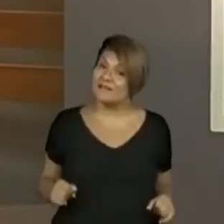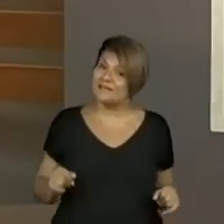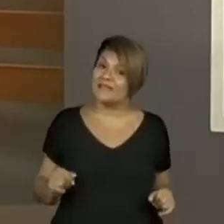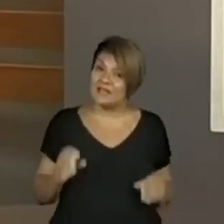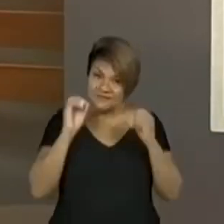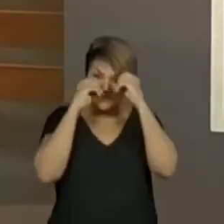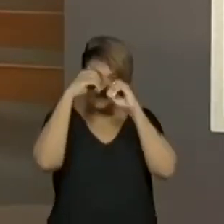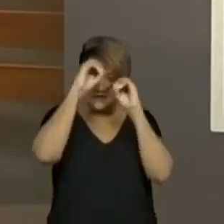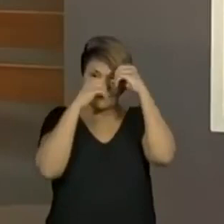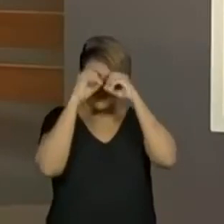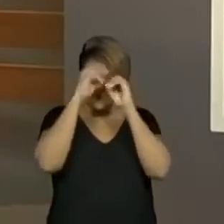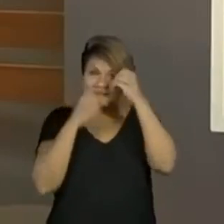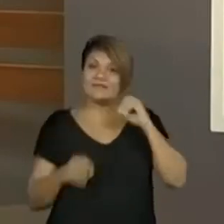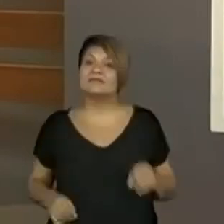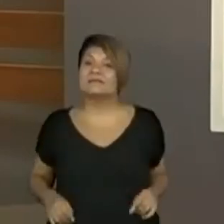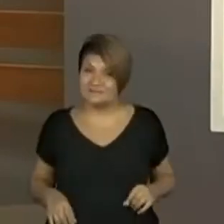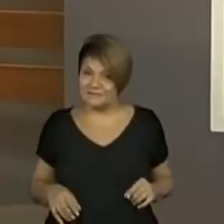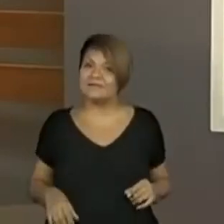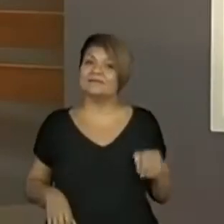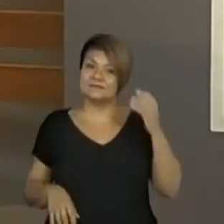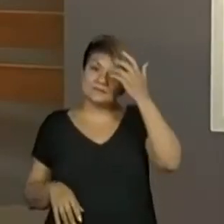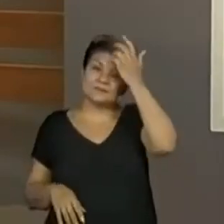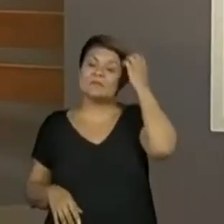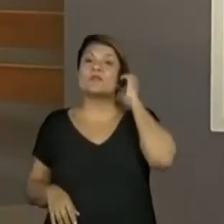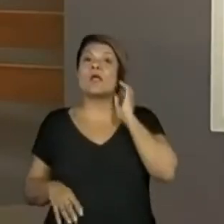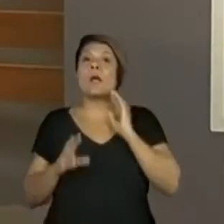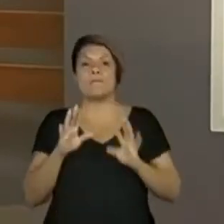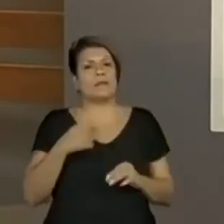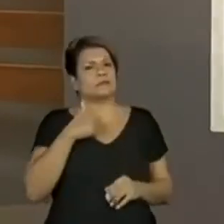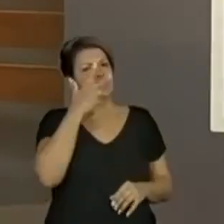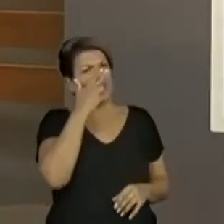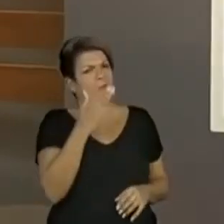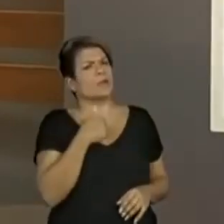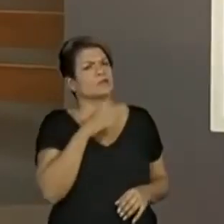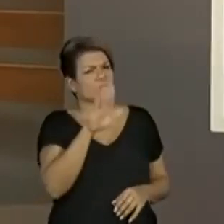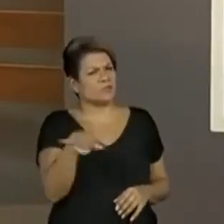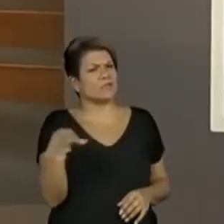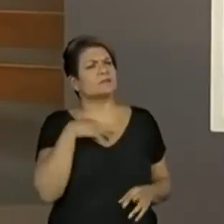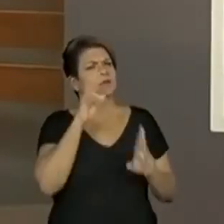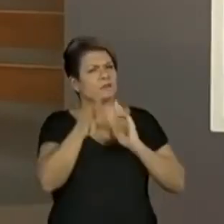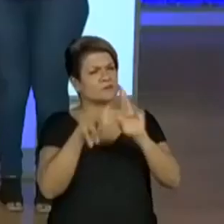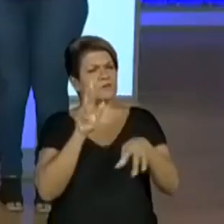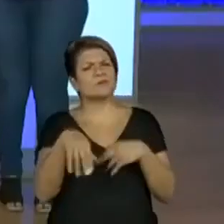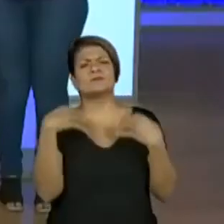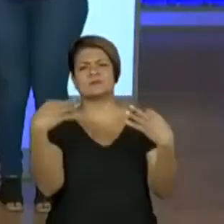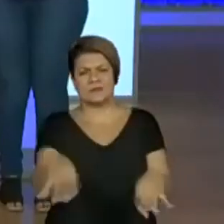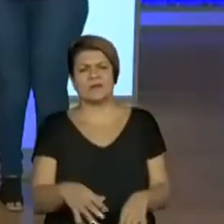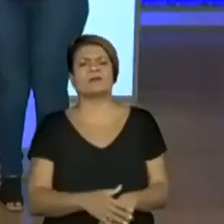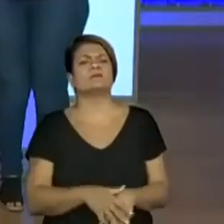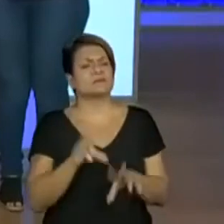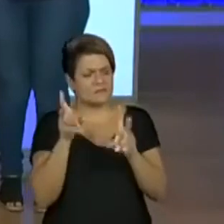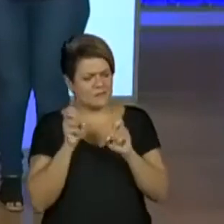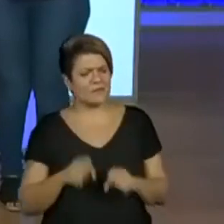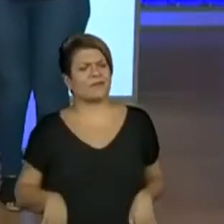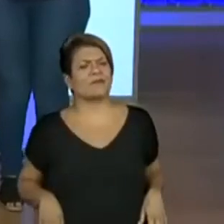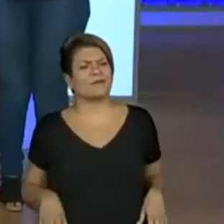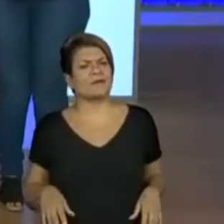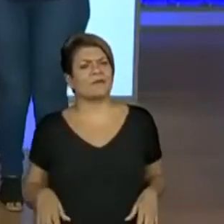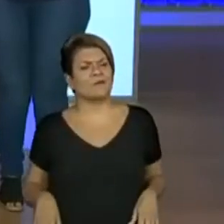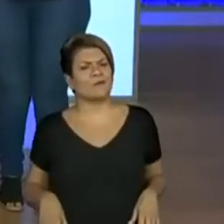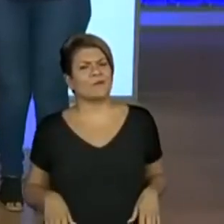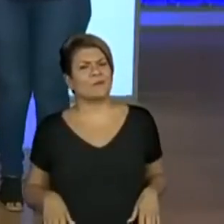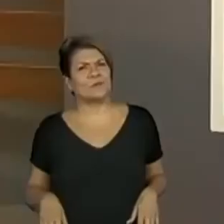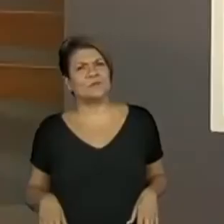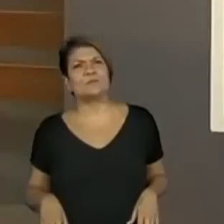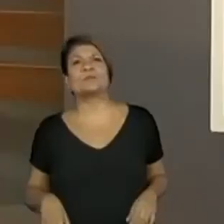qualquer. E, no caso aqui, é o nosso vilão. Mas eu acho que as crianças responderam direitinho. Perceberam. Porque eles estão atentos. Eles perceberam. Eles perceberam que, ó, até